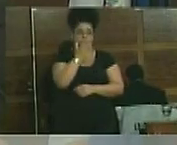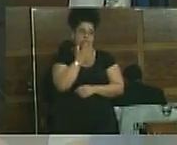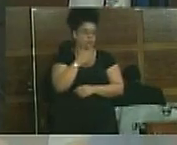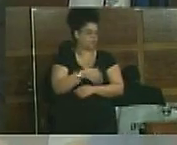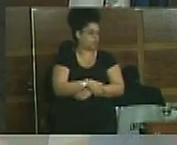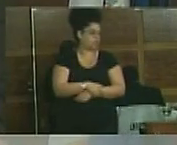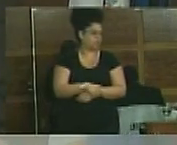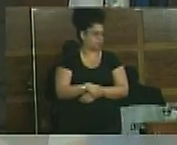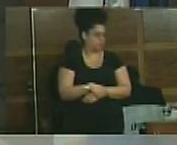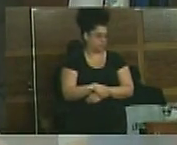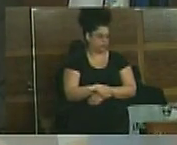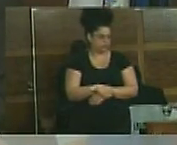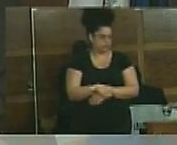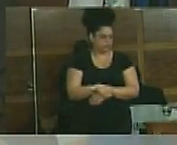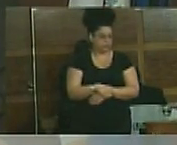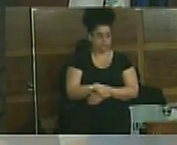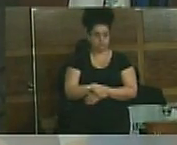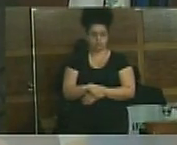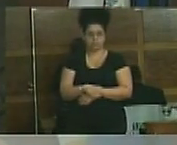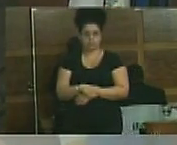do cabo de energia